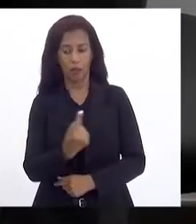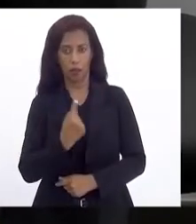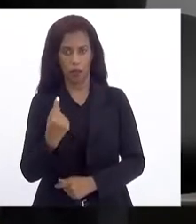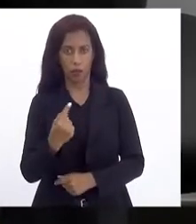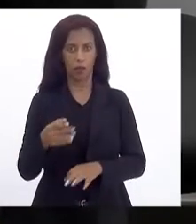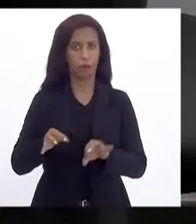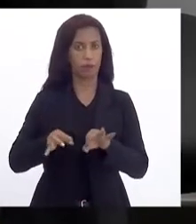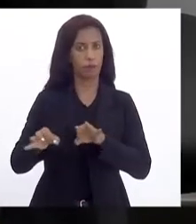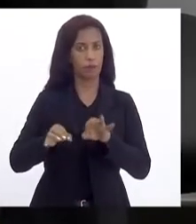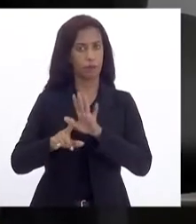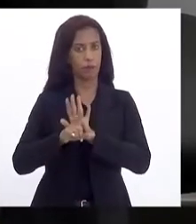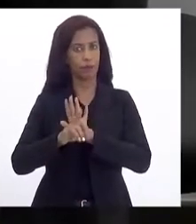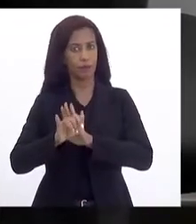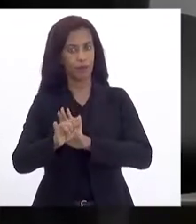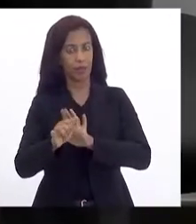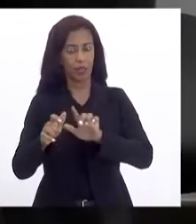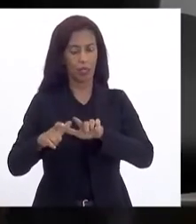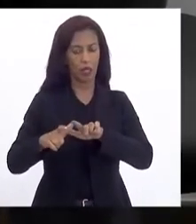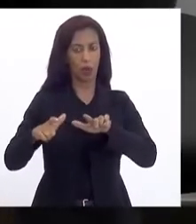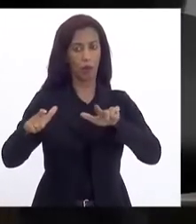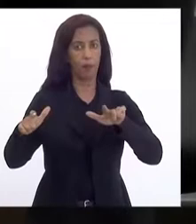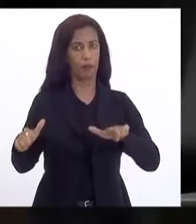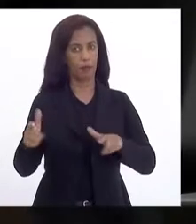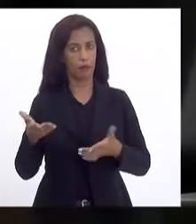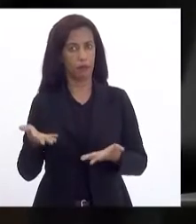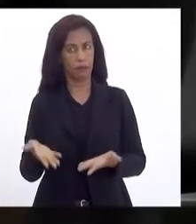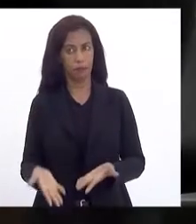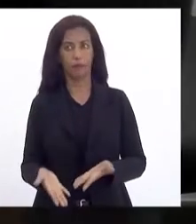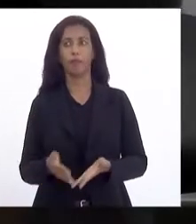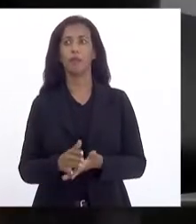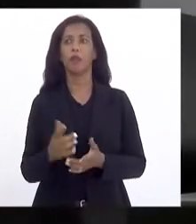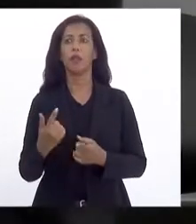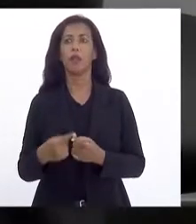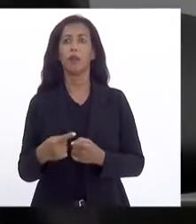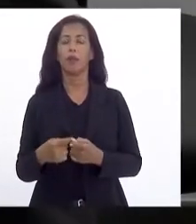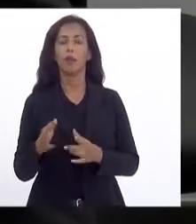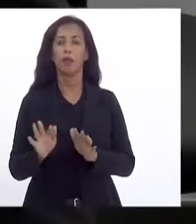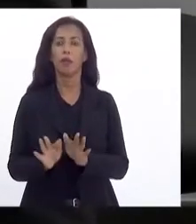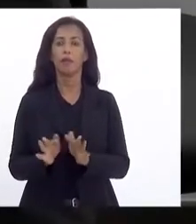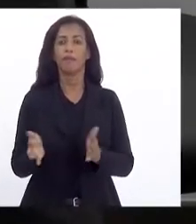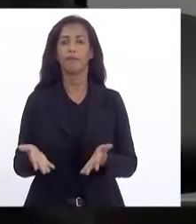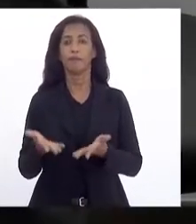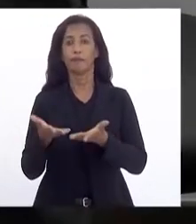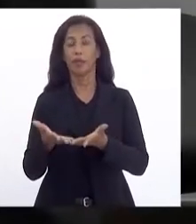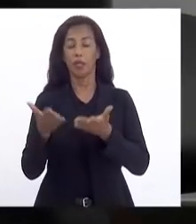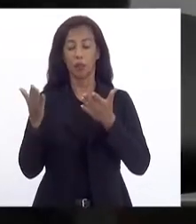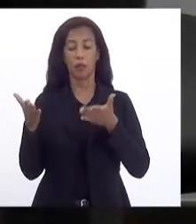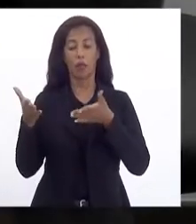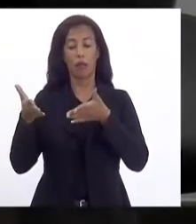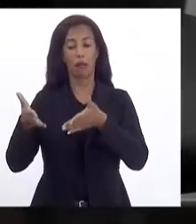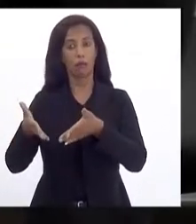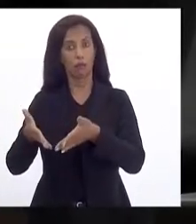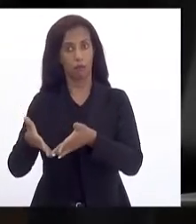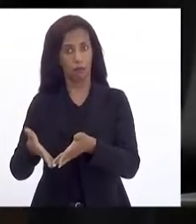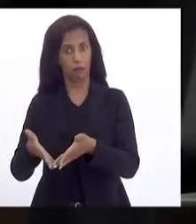lei, ele amplia essa questão, não é? Porque apenas estão se atendo na questão